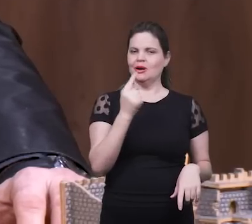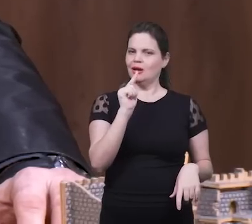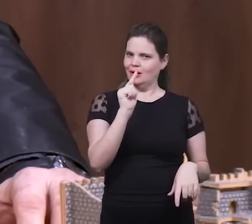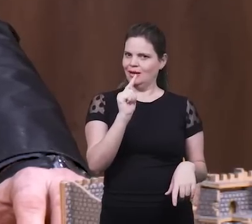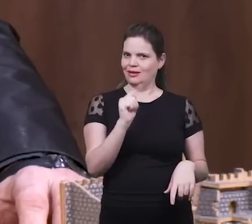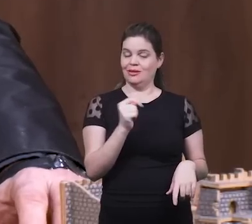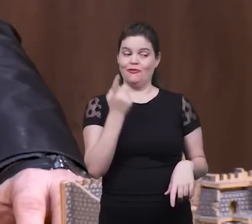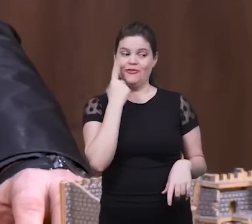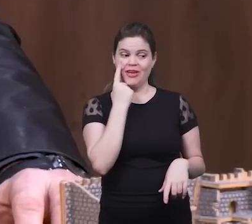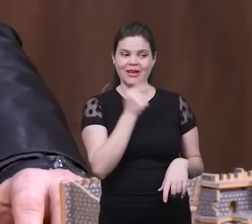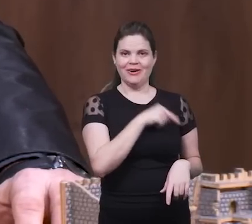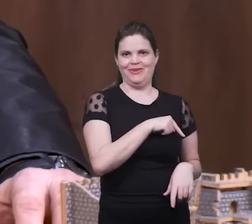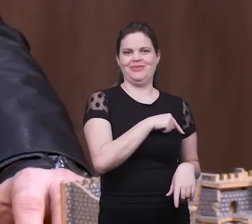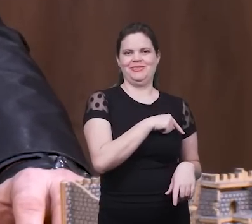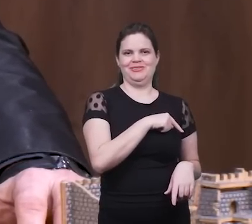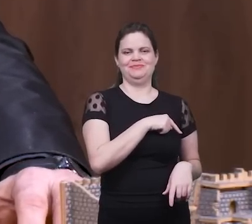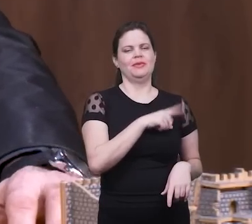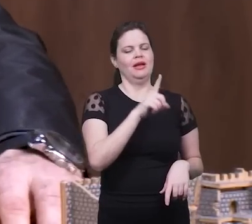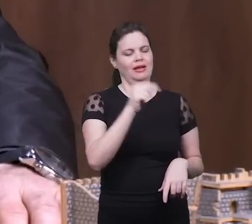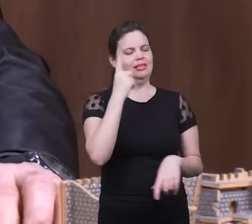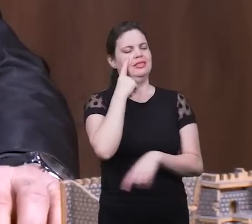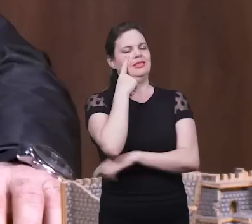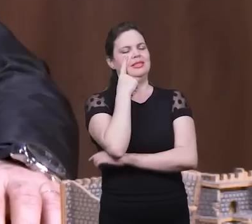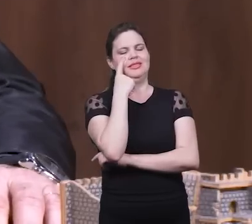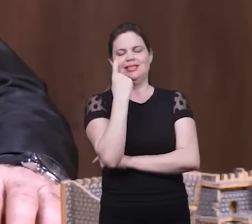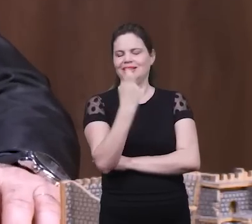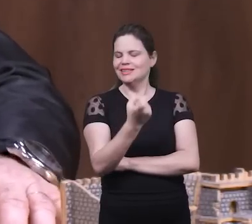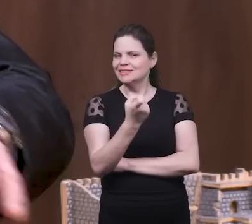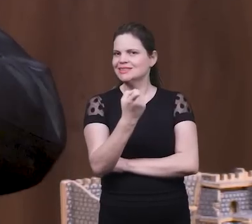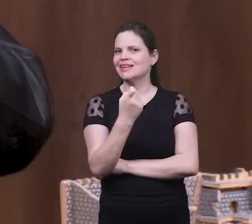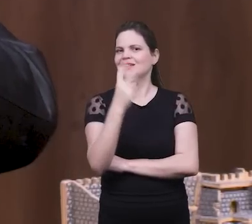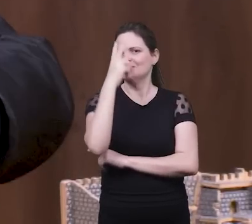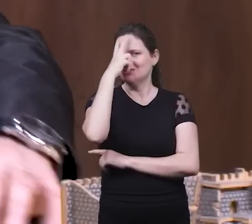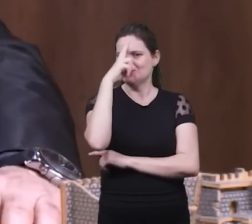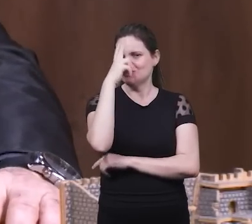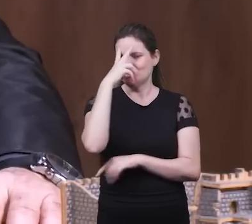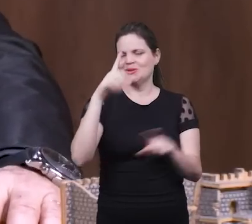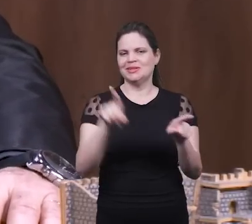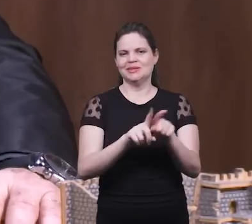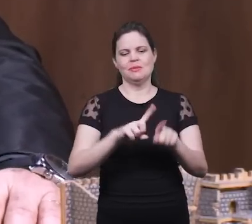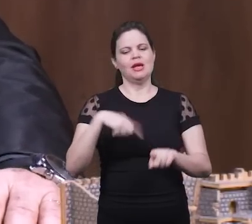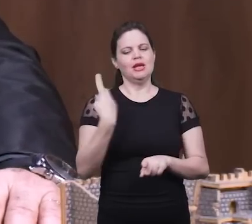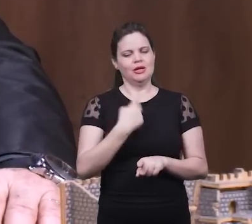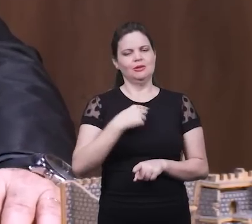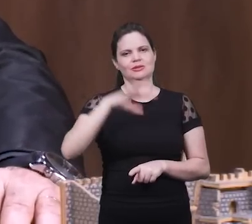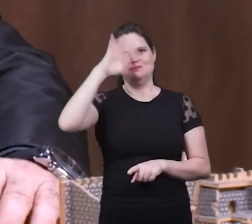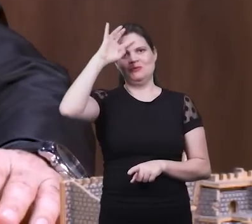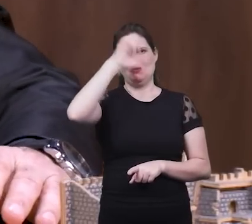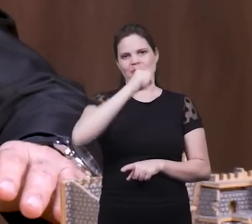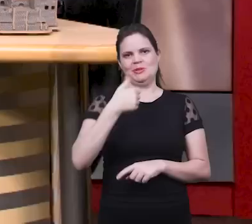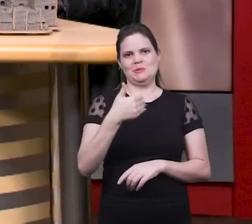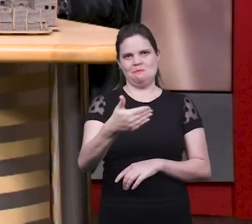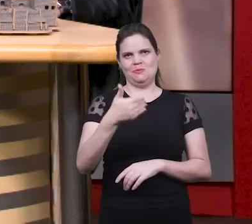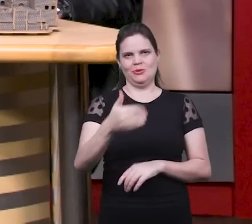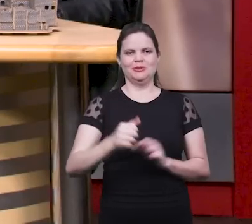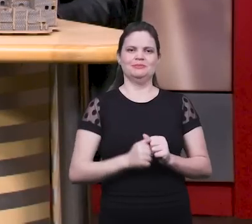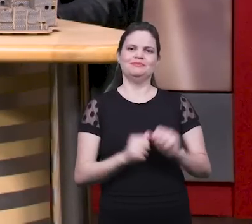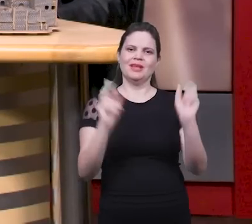de Siloé é bem interessante a sua história e nós vamos conhecer no próximo episódio. A paz